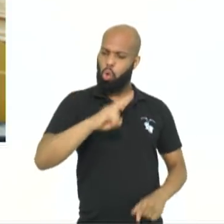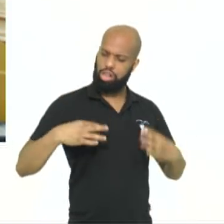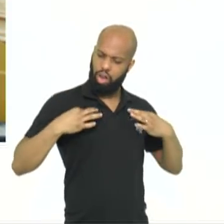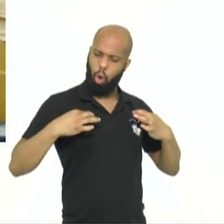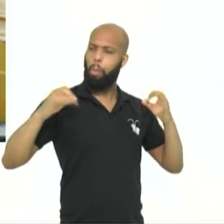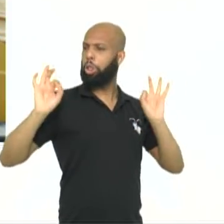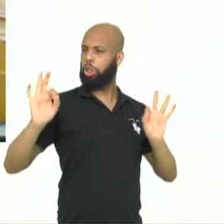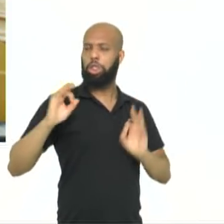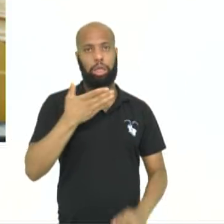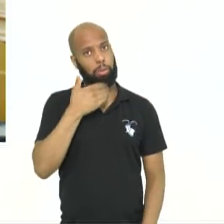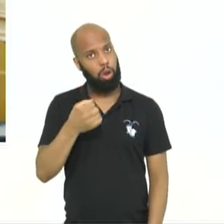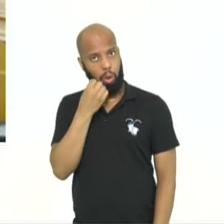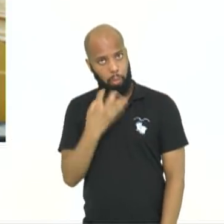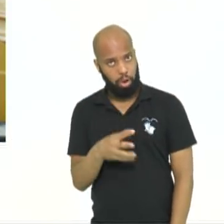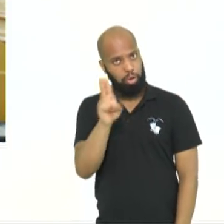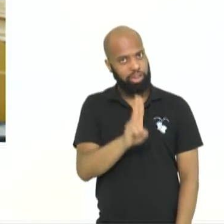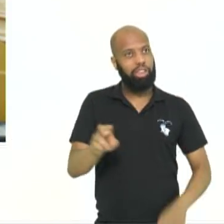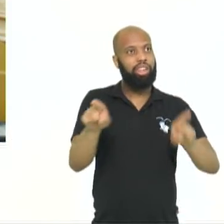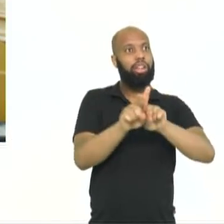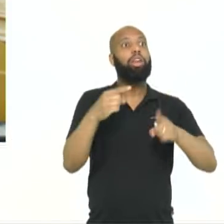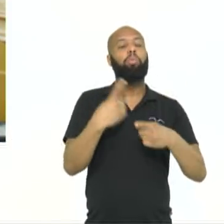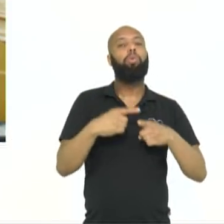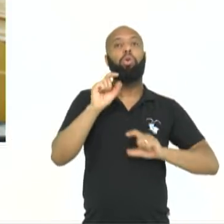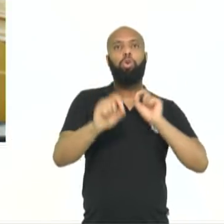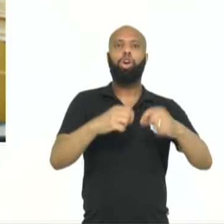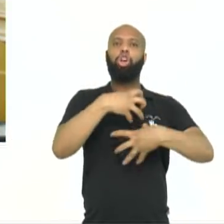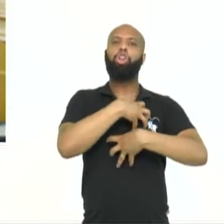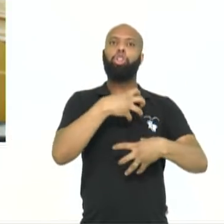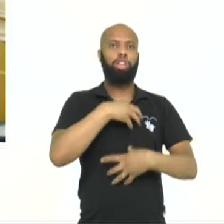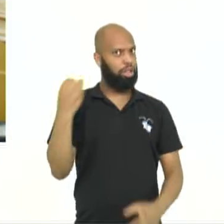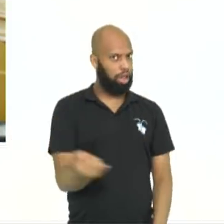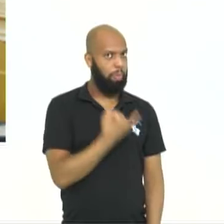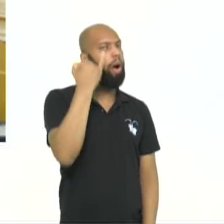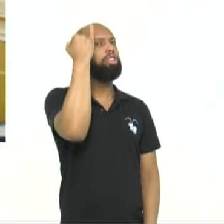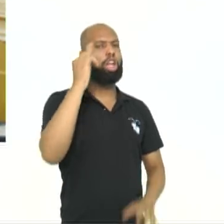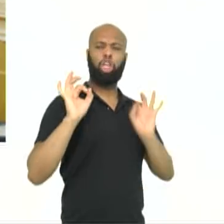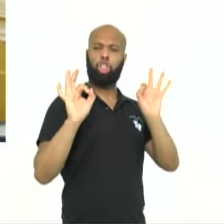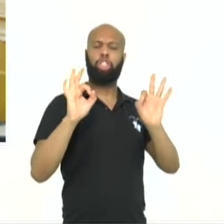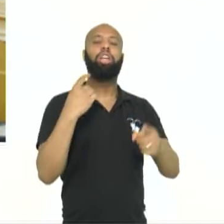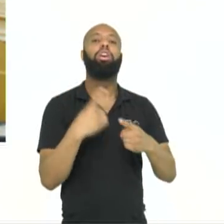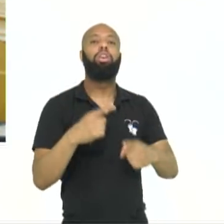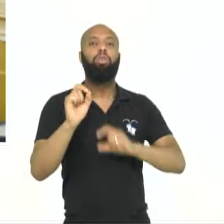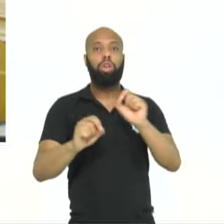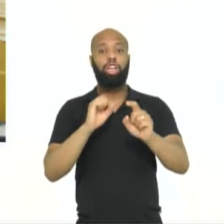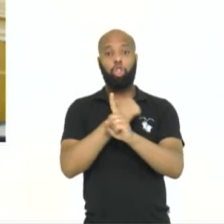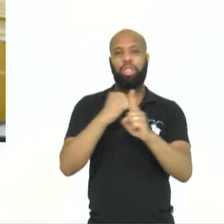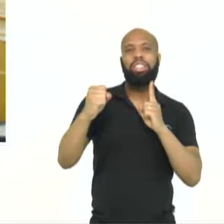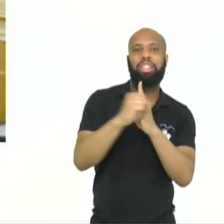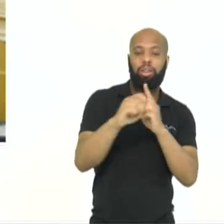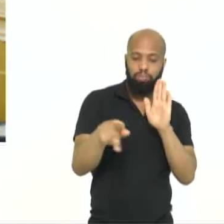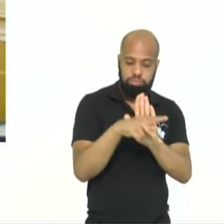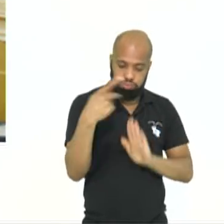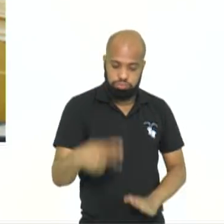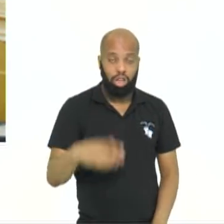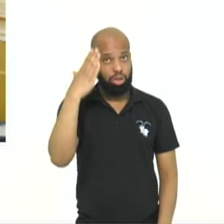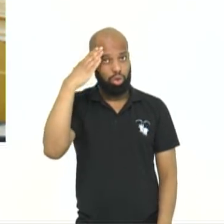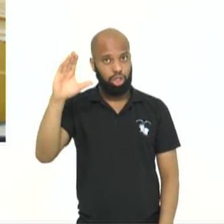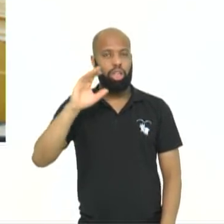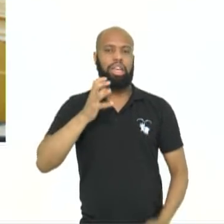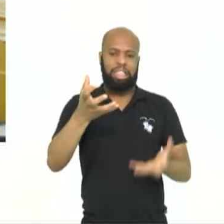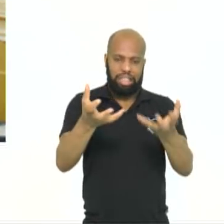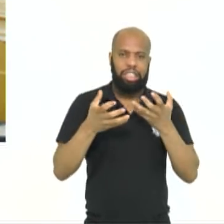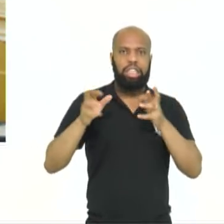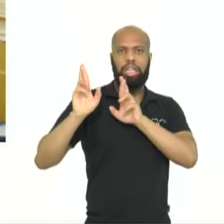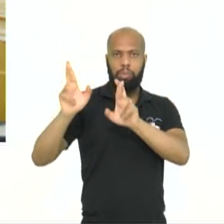roupas, suas melhores vestimentas, né, porque era um ato solene, algo que a sociedade curitibana já